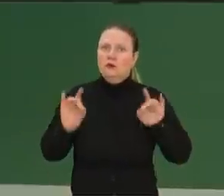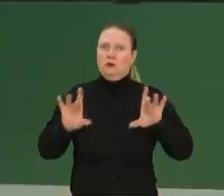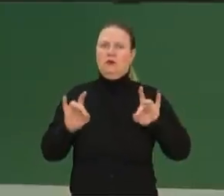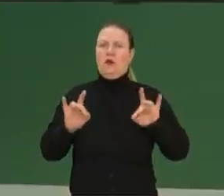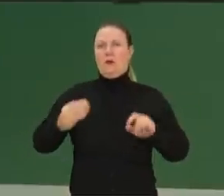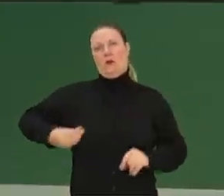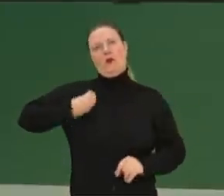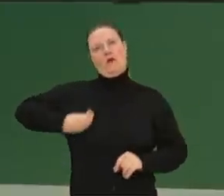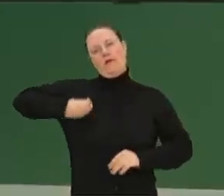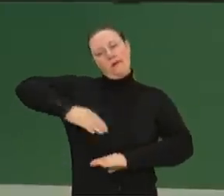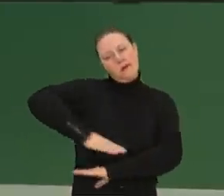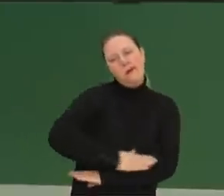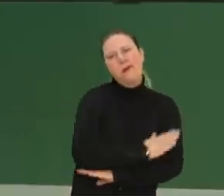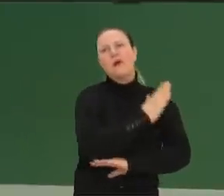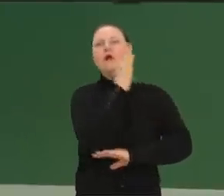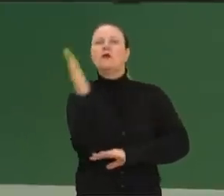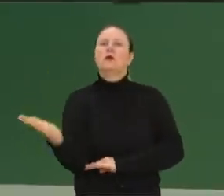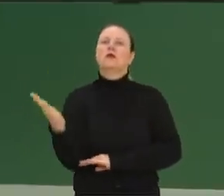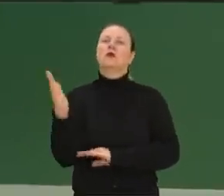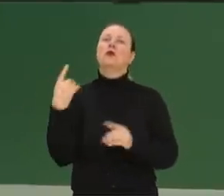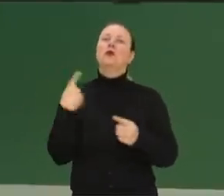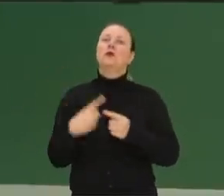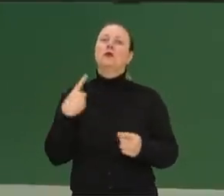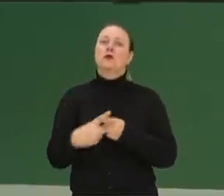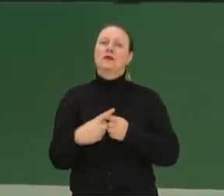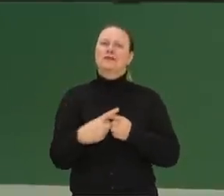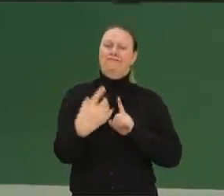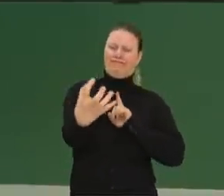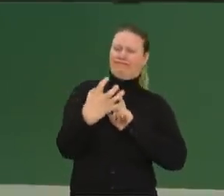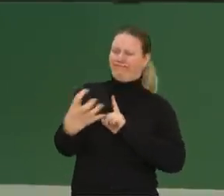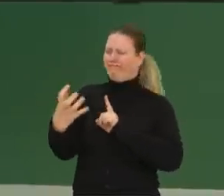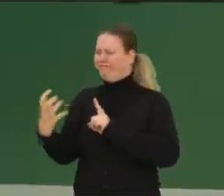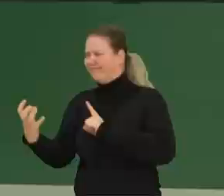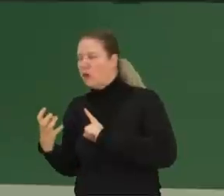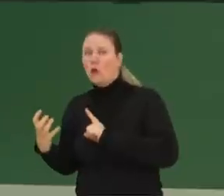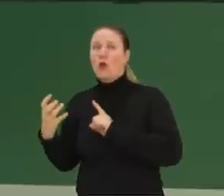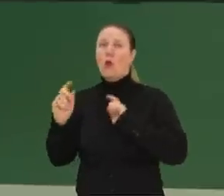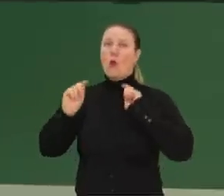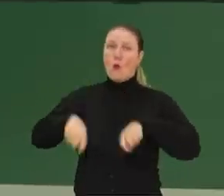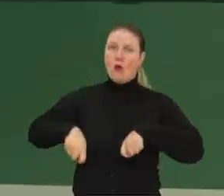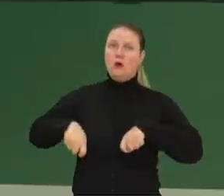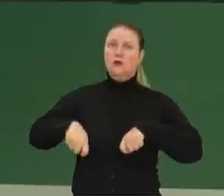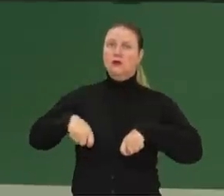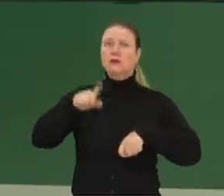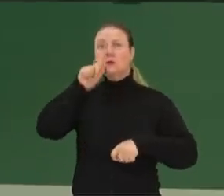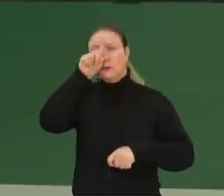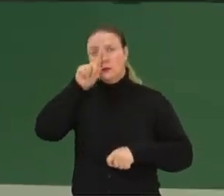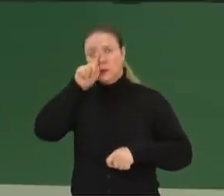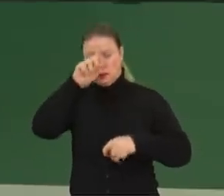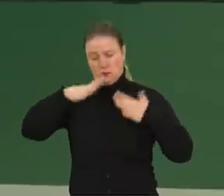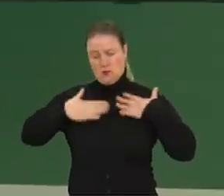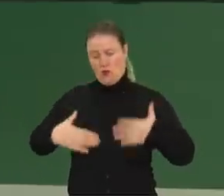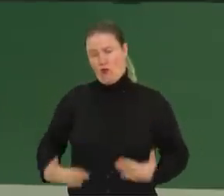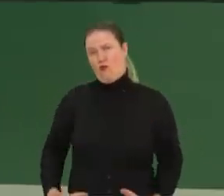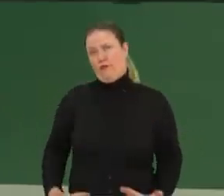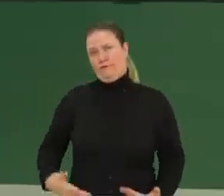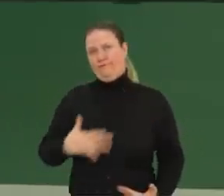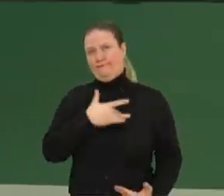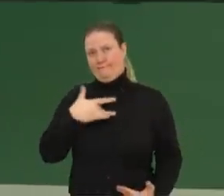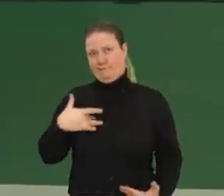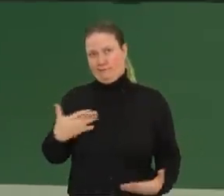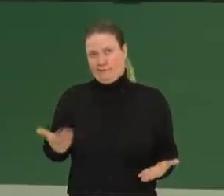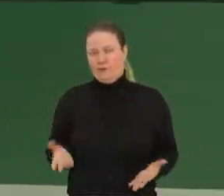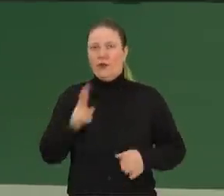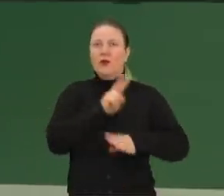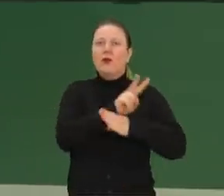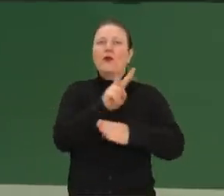aí que vocês têm pela frente. Por quê? Porque tudo isso afeta as células, afeta a defesa que nós temos, tá? Cuide então da